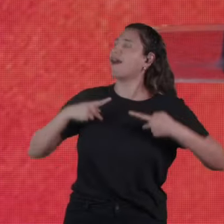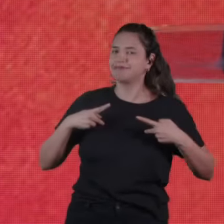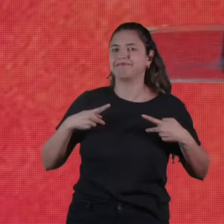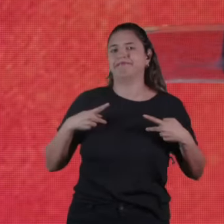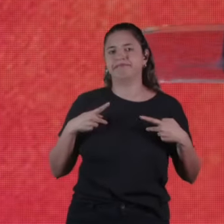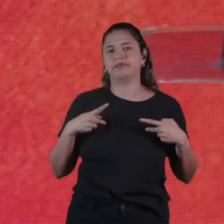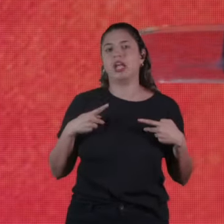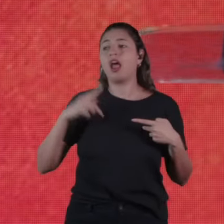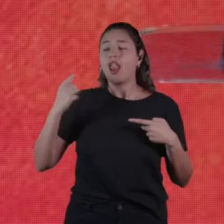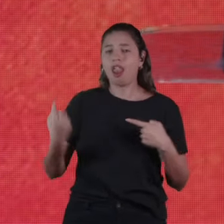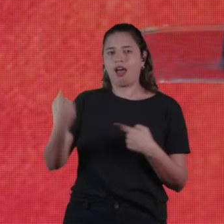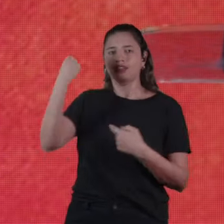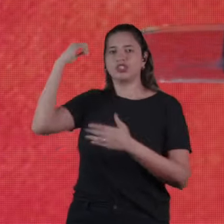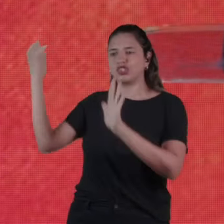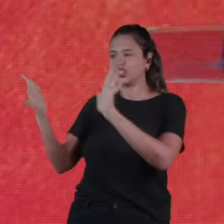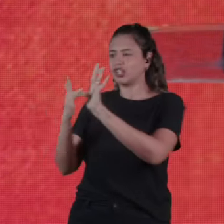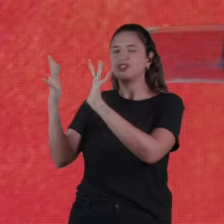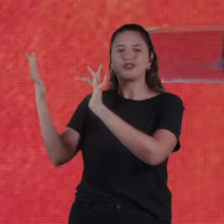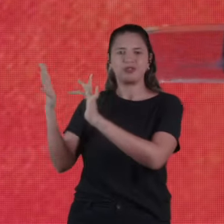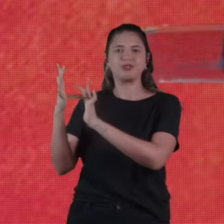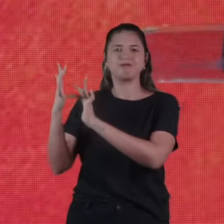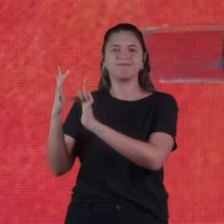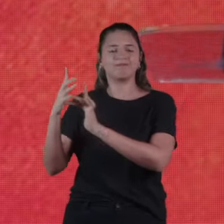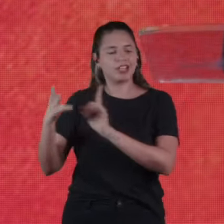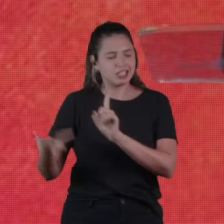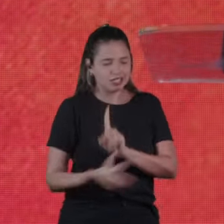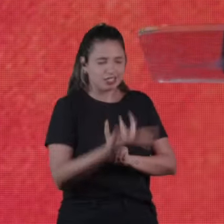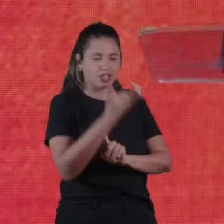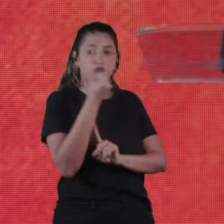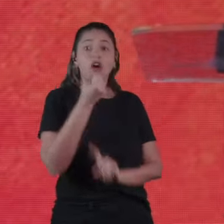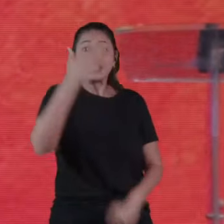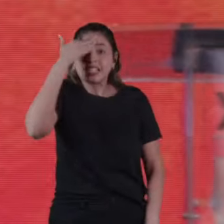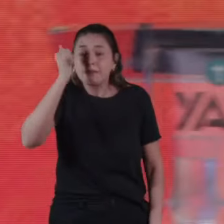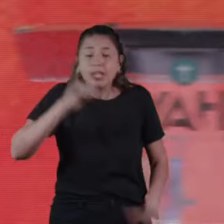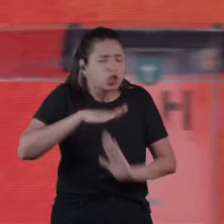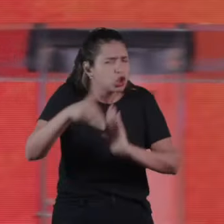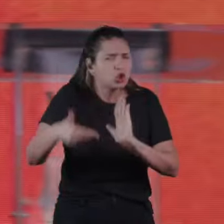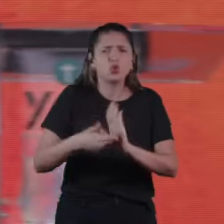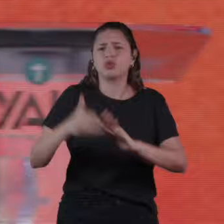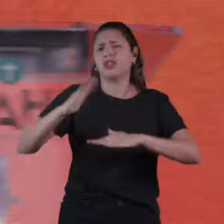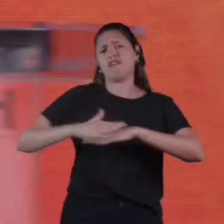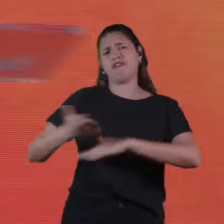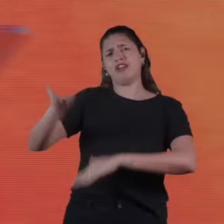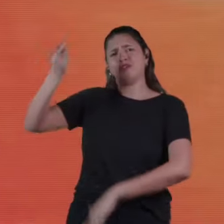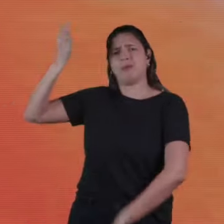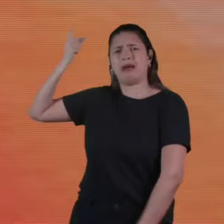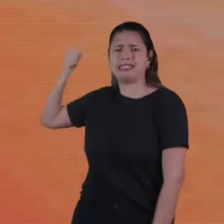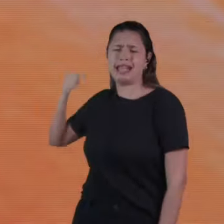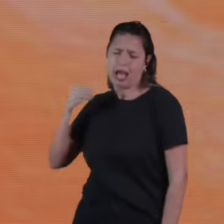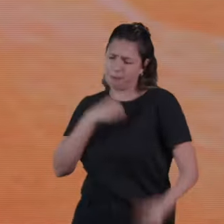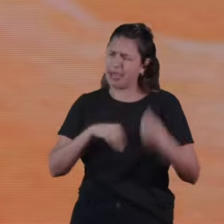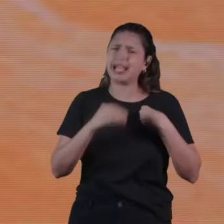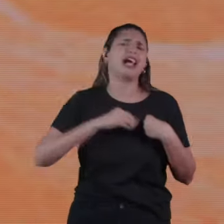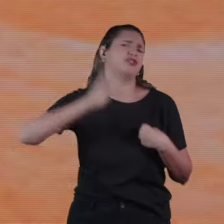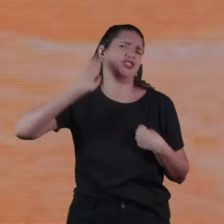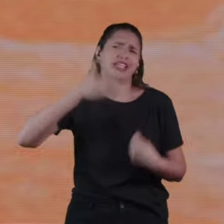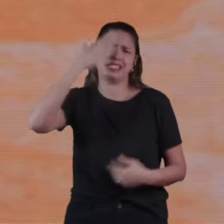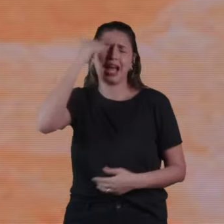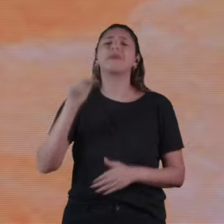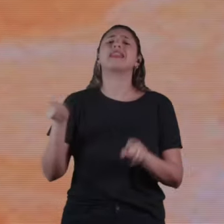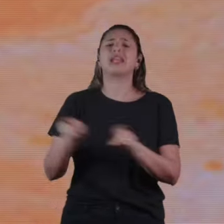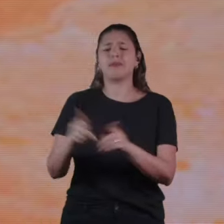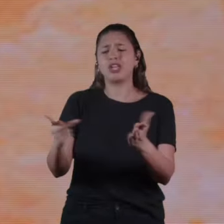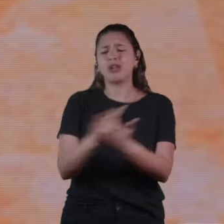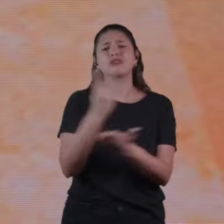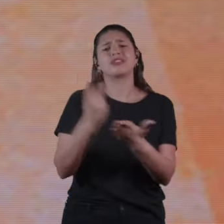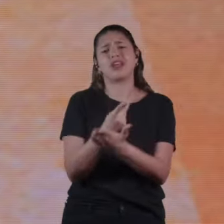Quando Jesus te alcançou, Ele sabia tudo o que você tinha feito no passado e sabe até dos erros que você ainda vai cometer.